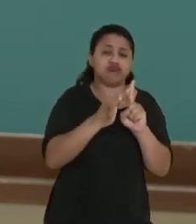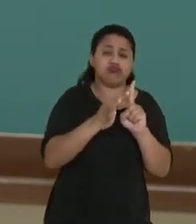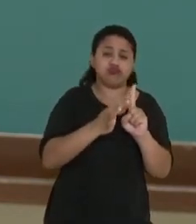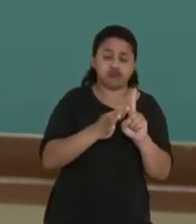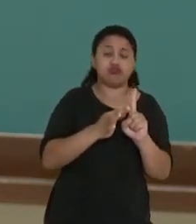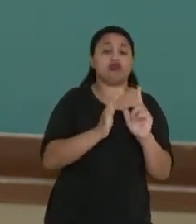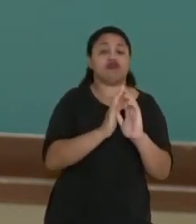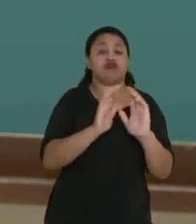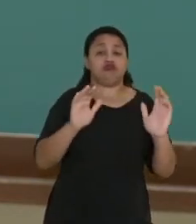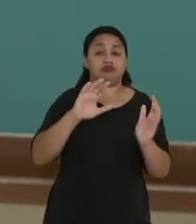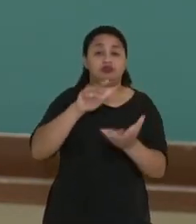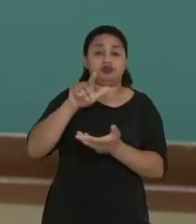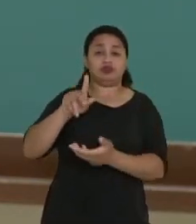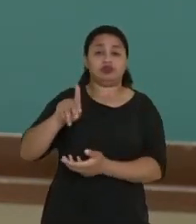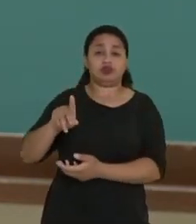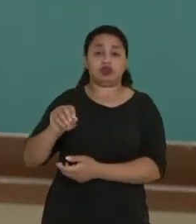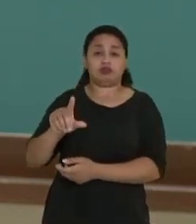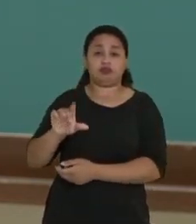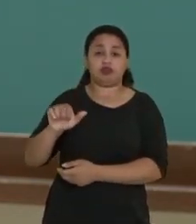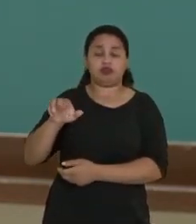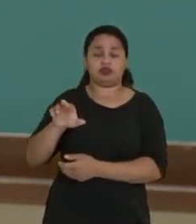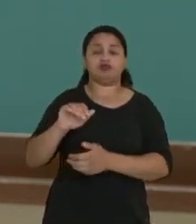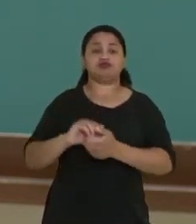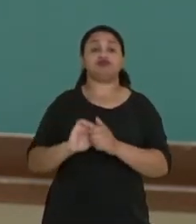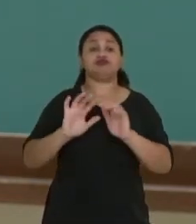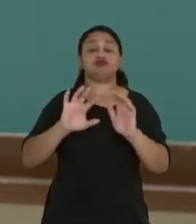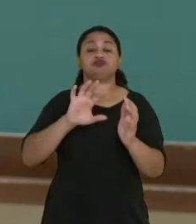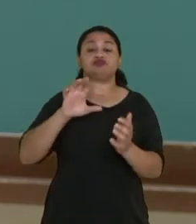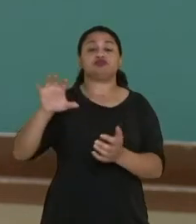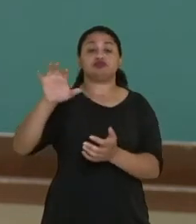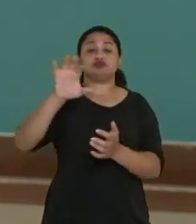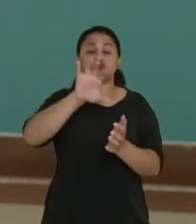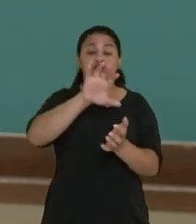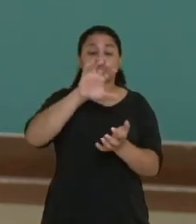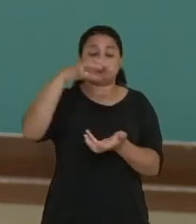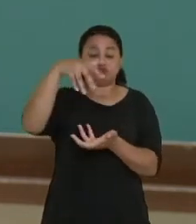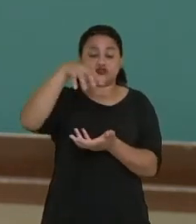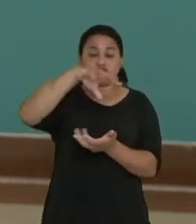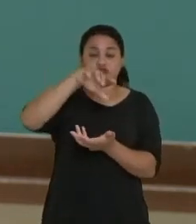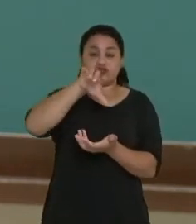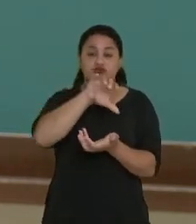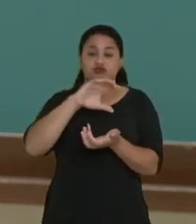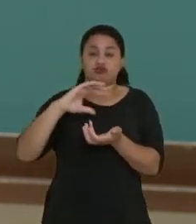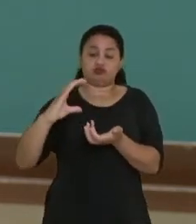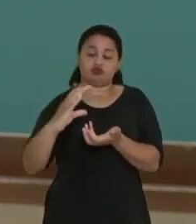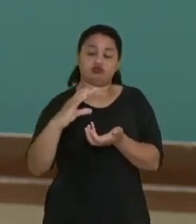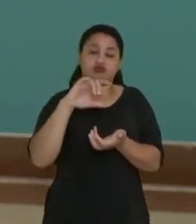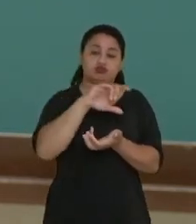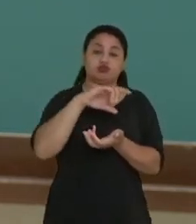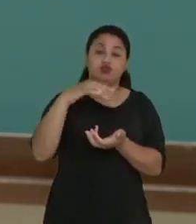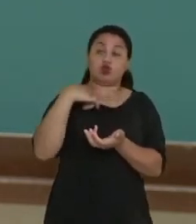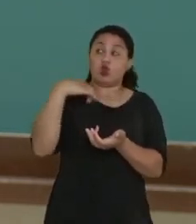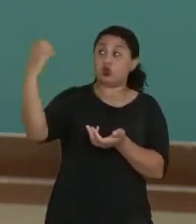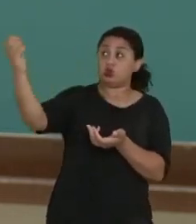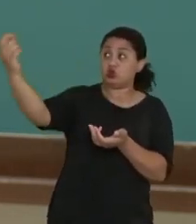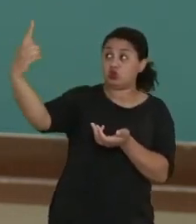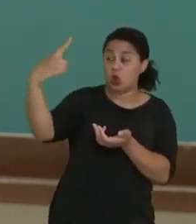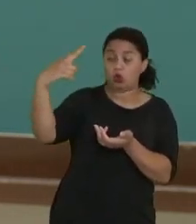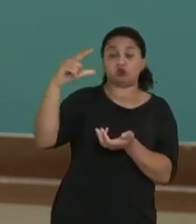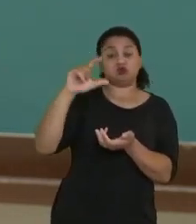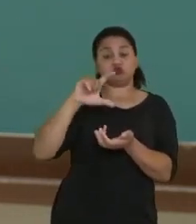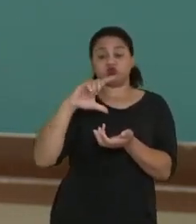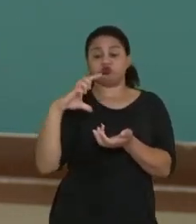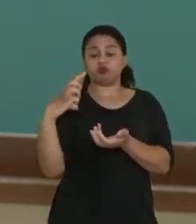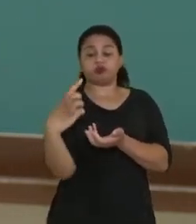se uma região como o Nordeste se localiza nesta parte que é mais aquecida pelo Sol do planeta Terra,